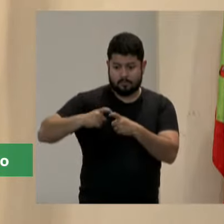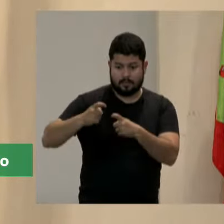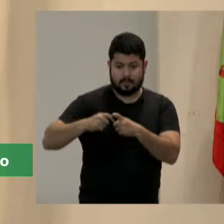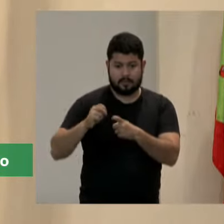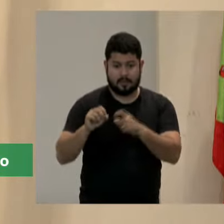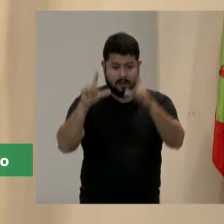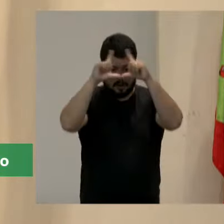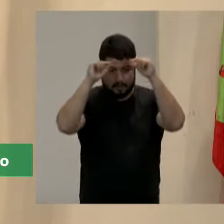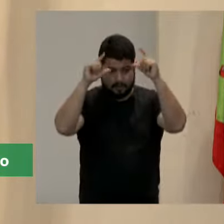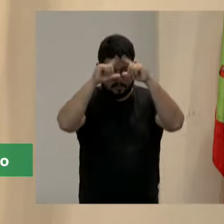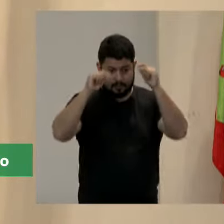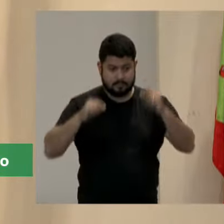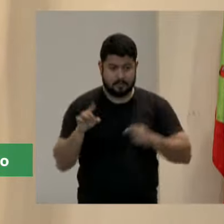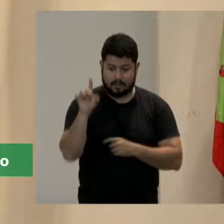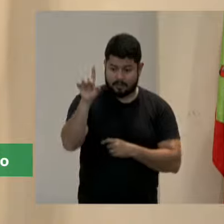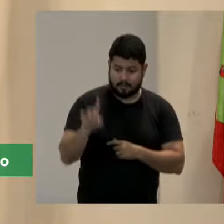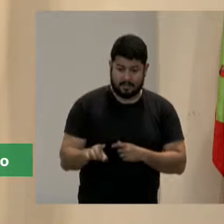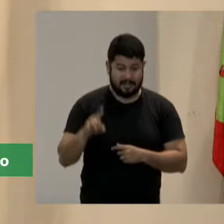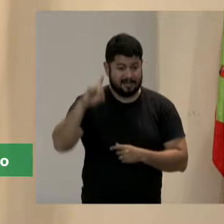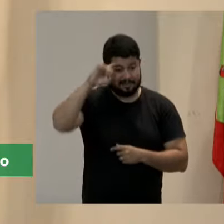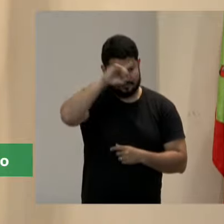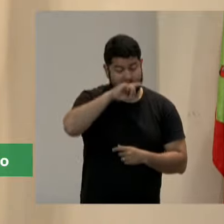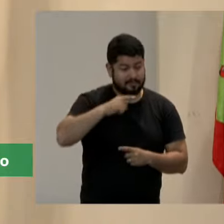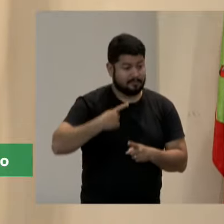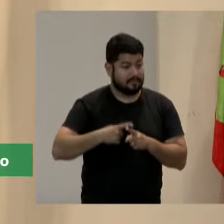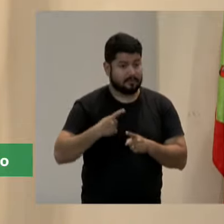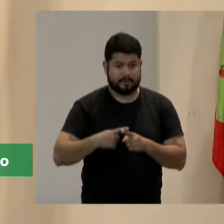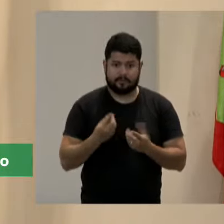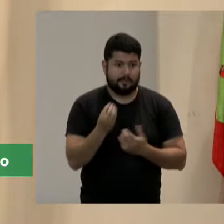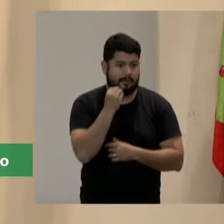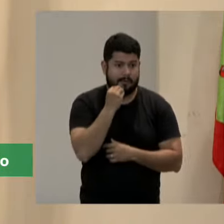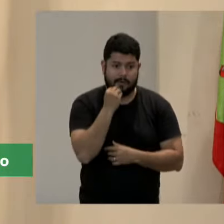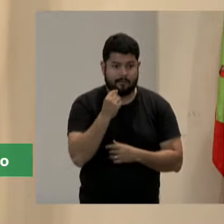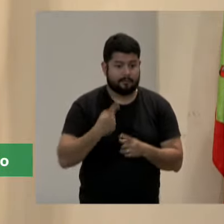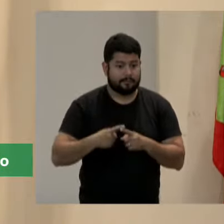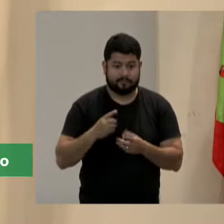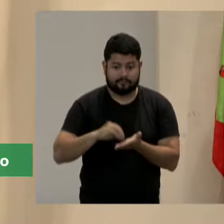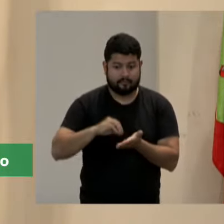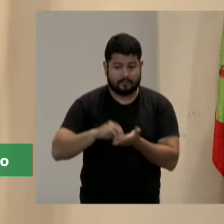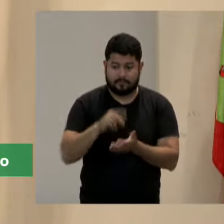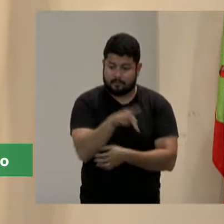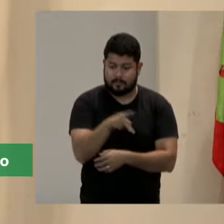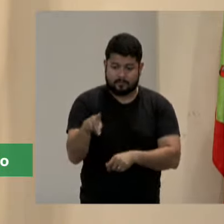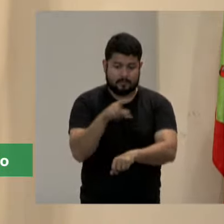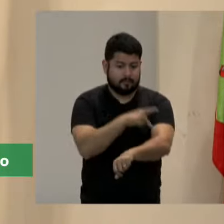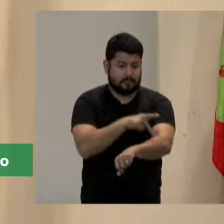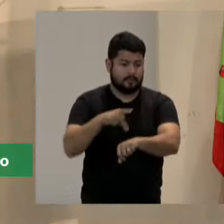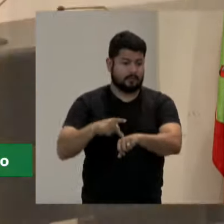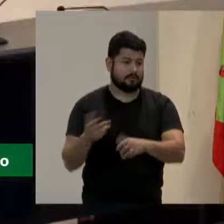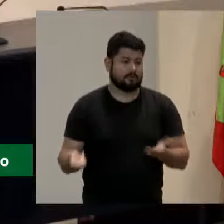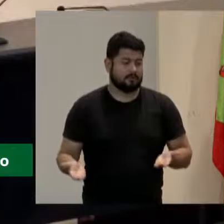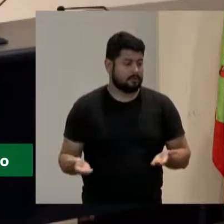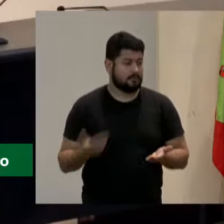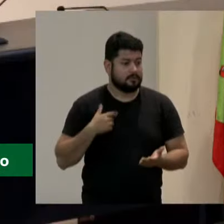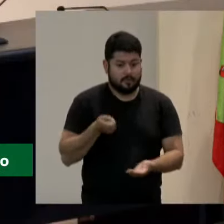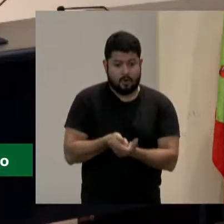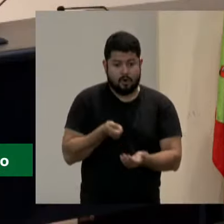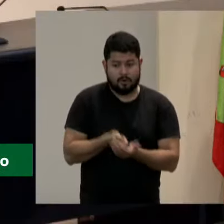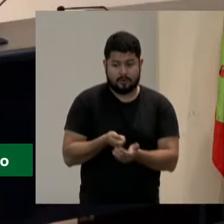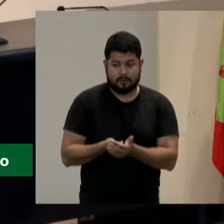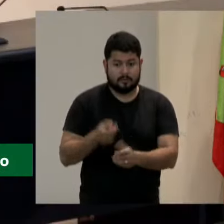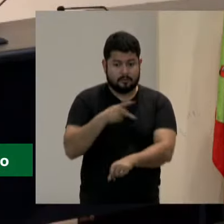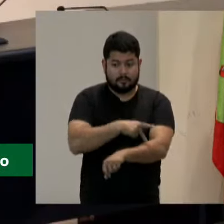curso de direito tem maior dificuldade. Claro, porque os professores não têm essa formação. E aí nós exigimos dos professores para